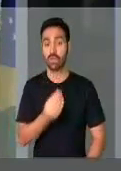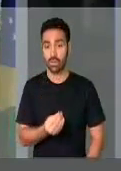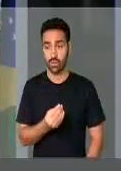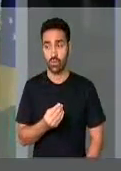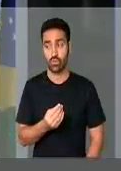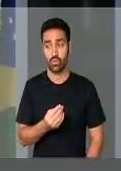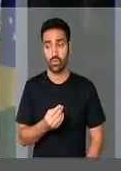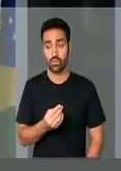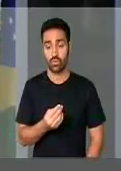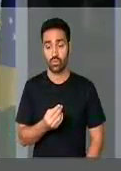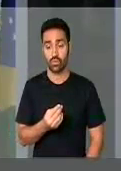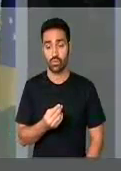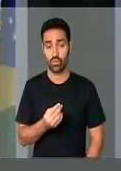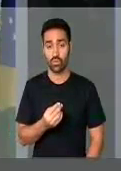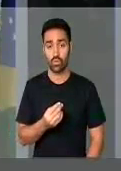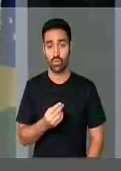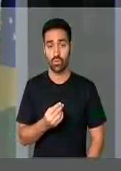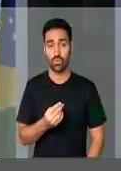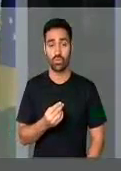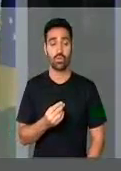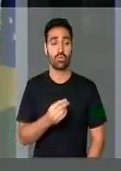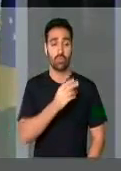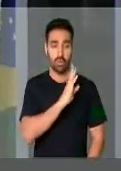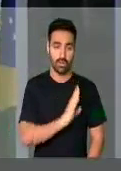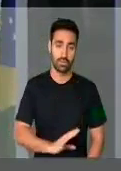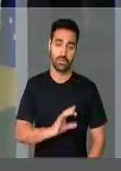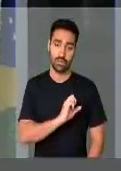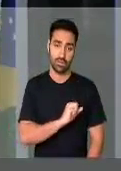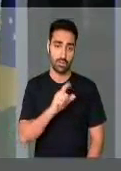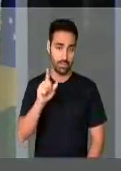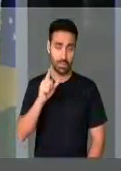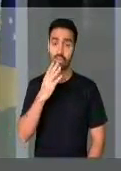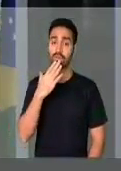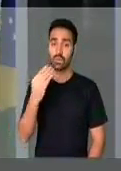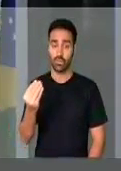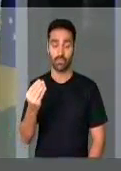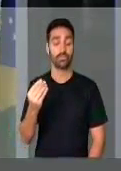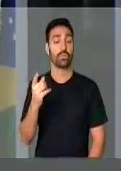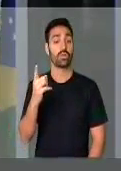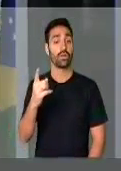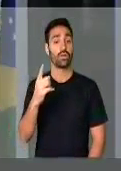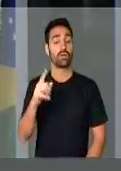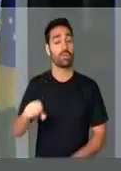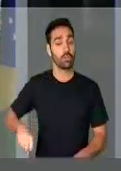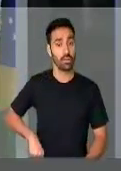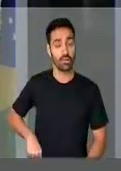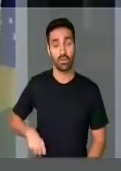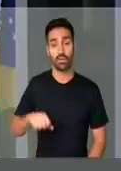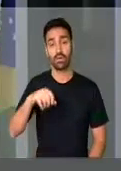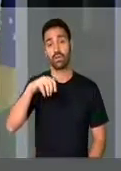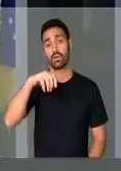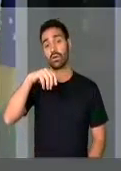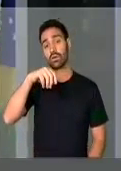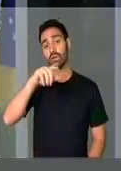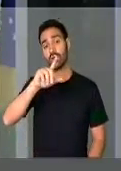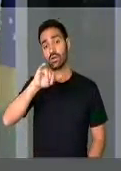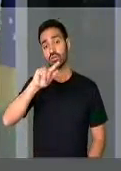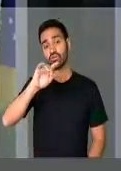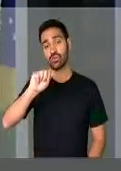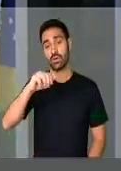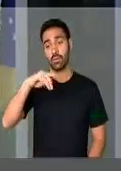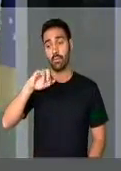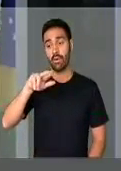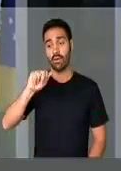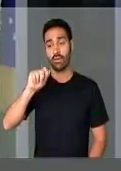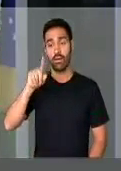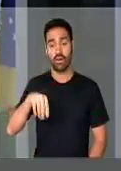autoridade desse país tão amado pelos brasileiros. E a nossa querida embaixadora Lígia Maria, representante